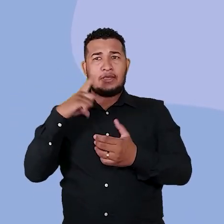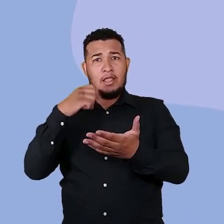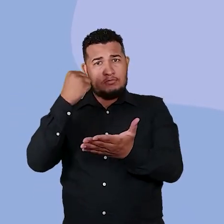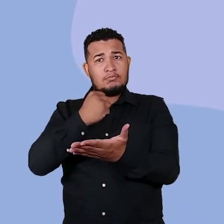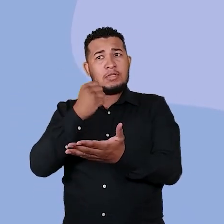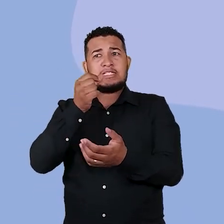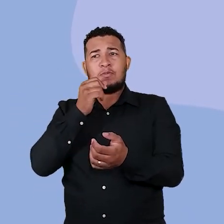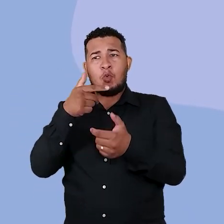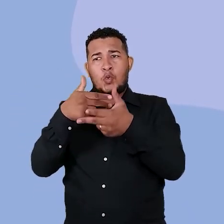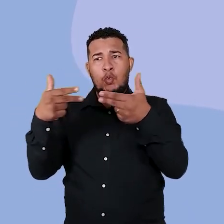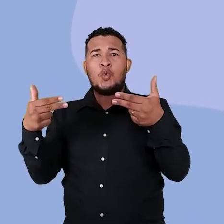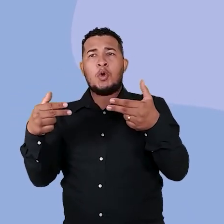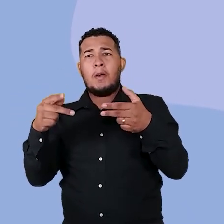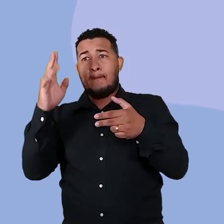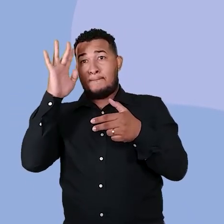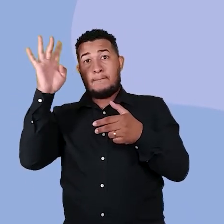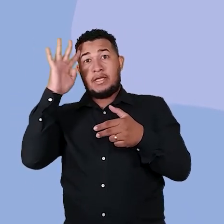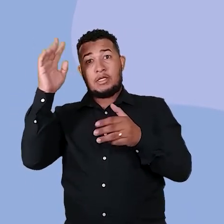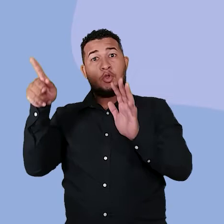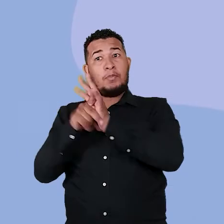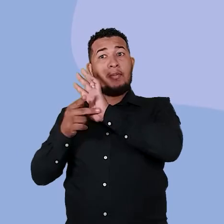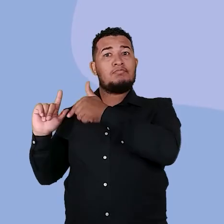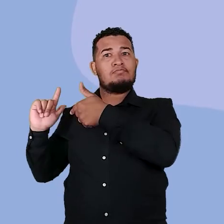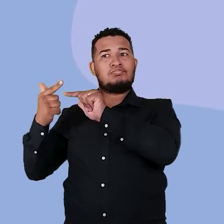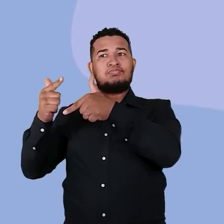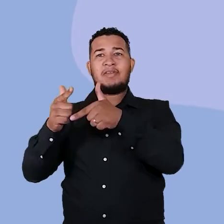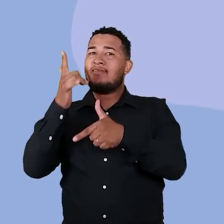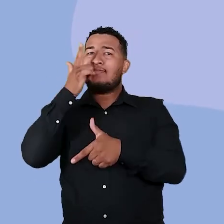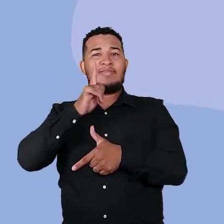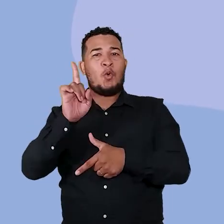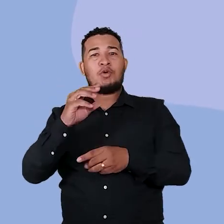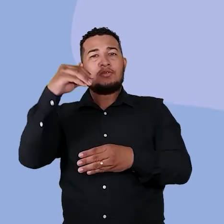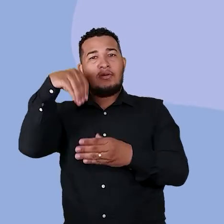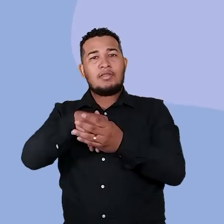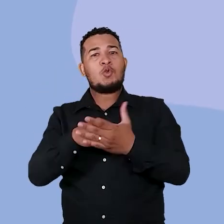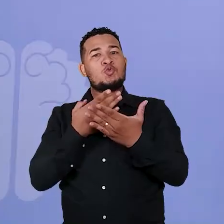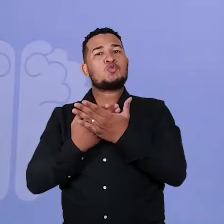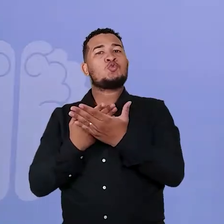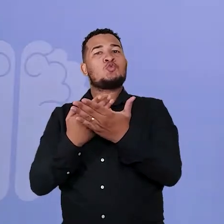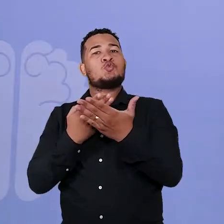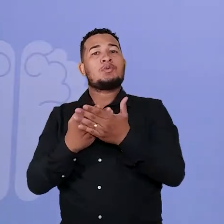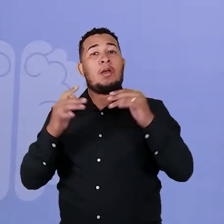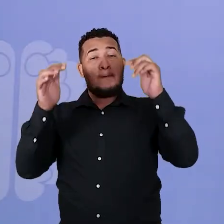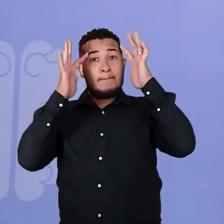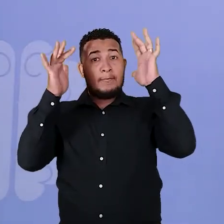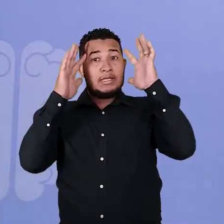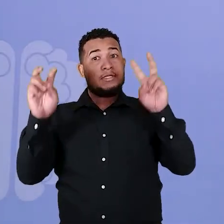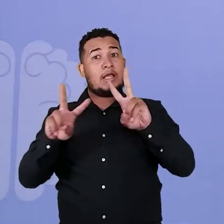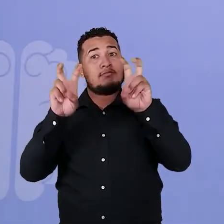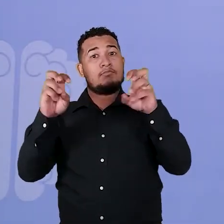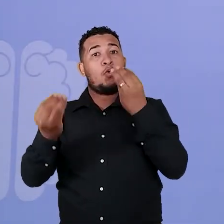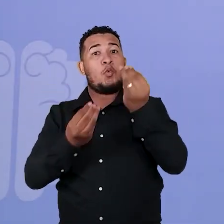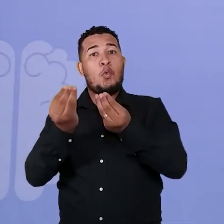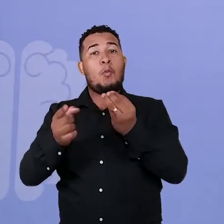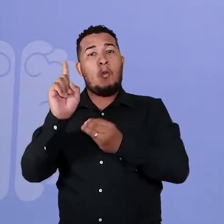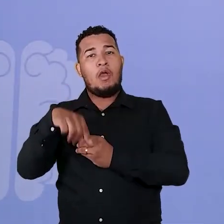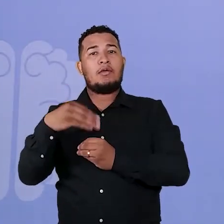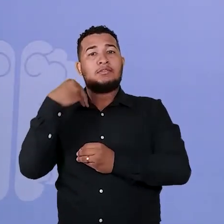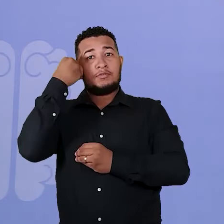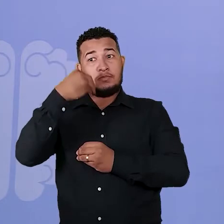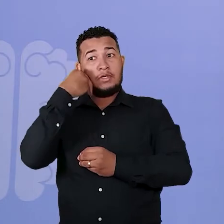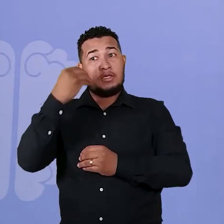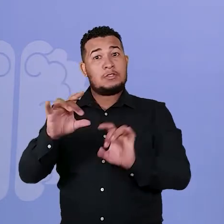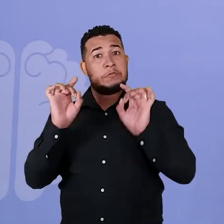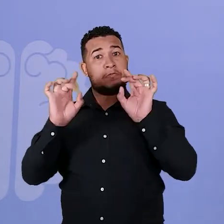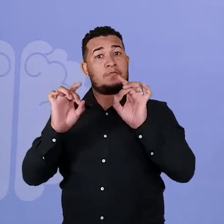os pensadores clássicos não conseguiram, em seus estudos, pensar a